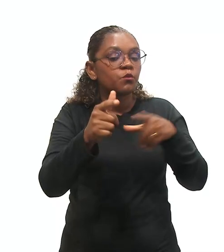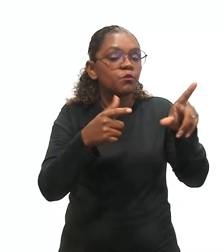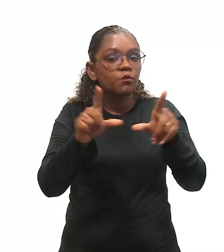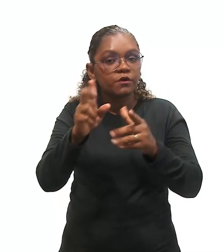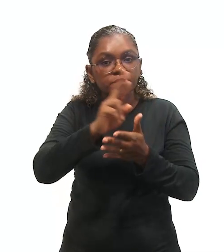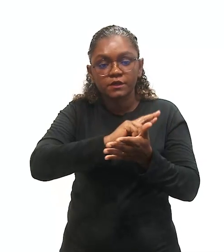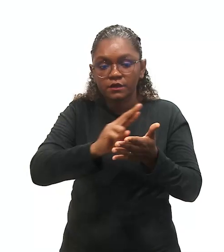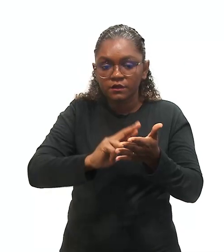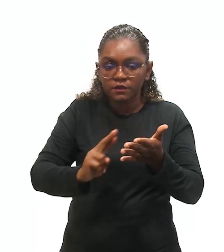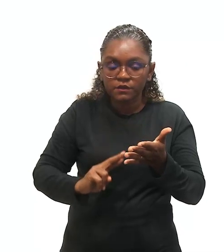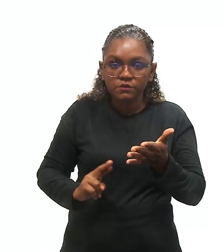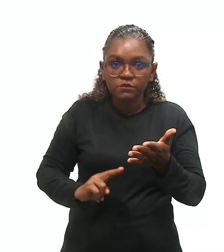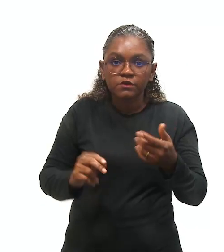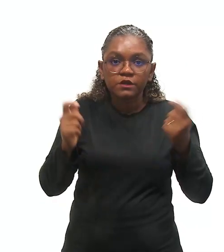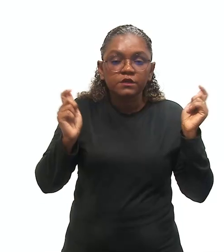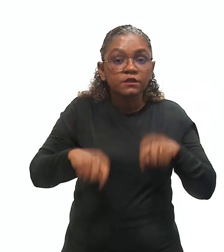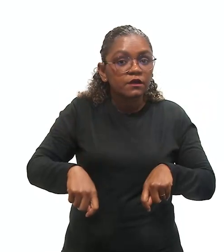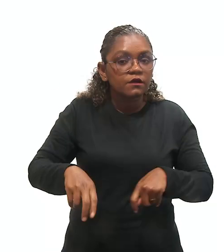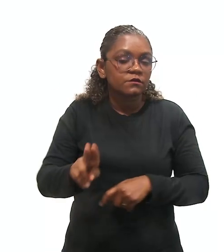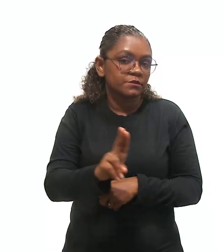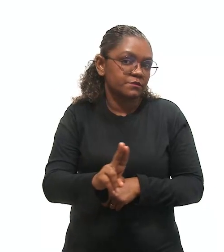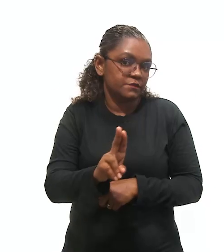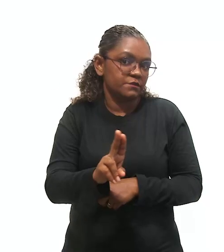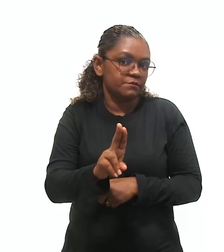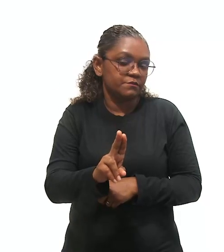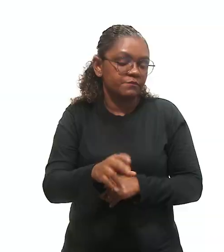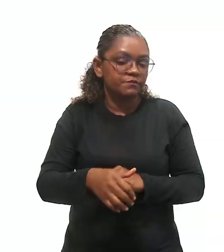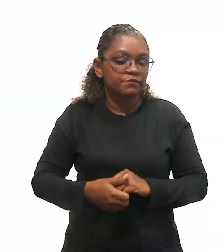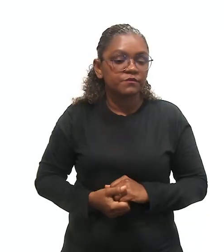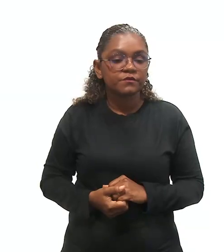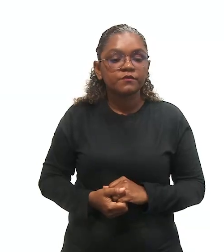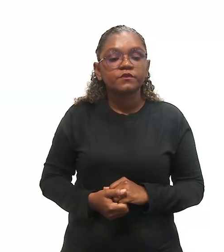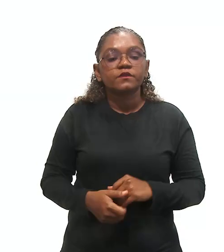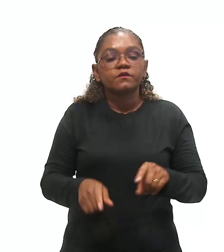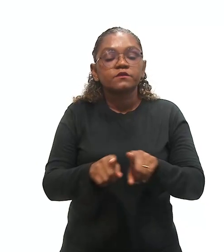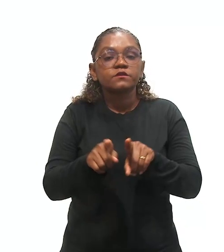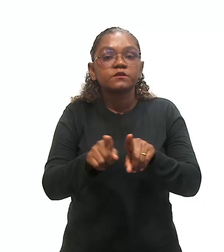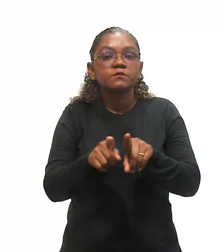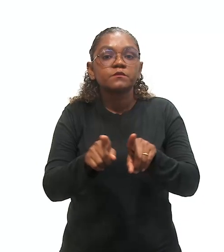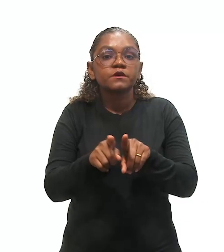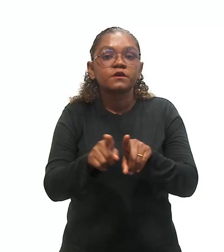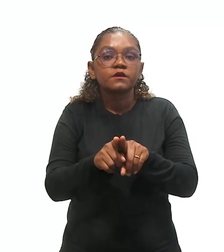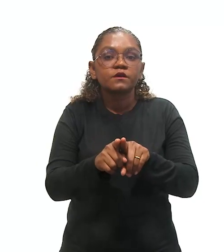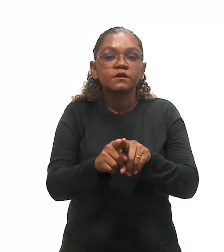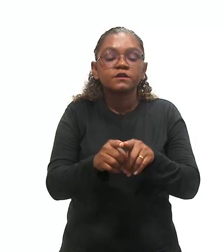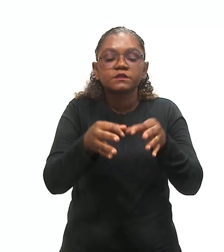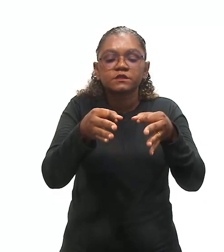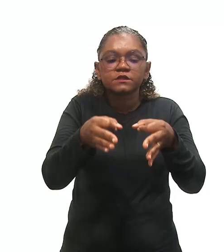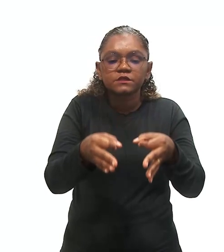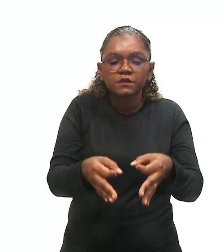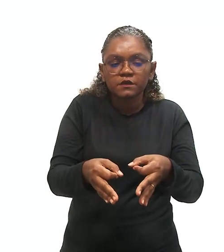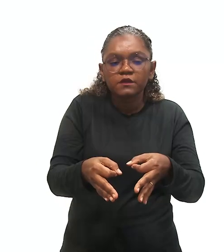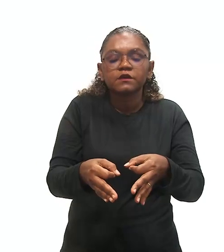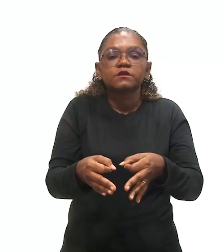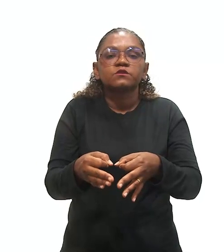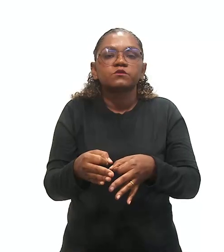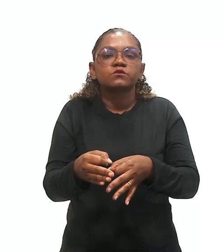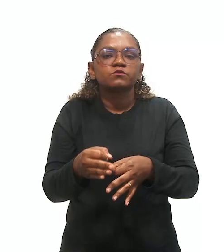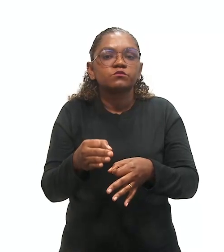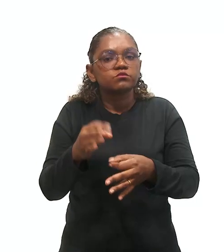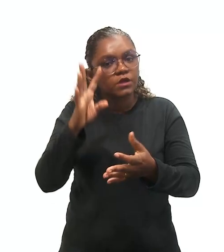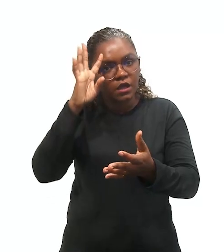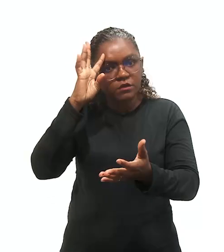Contribuir para a adequada tomada de decisão para a racionalização de custos do setor